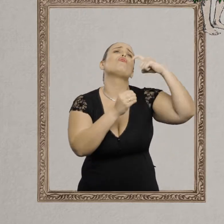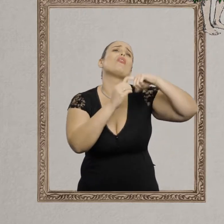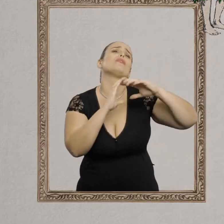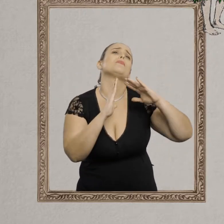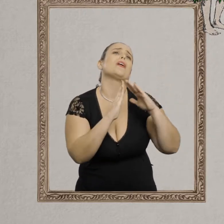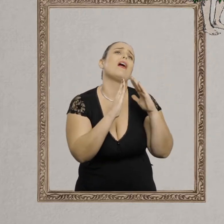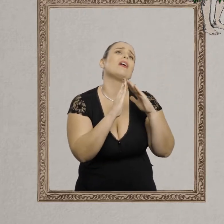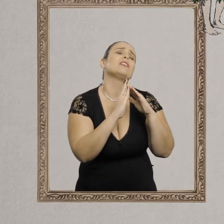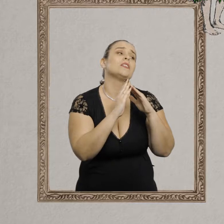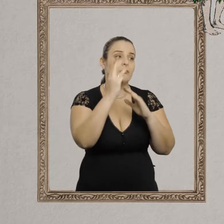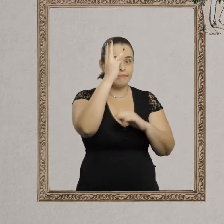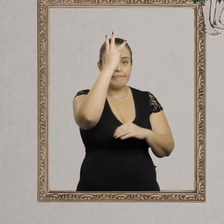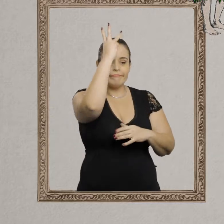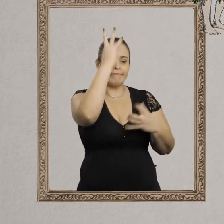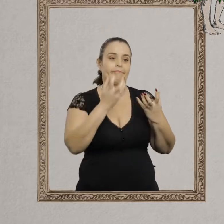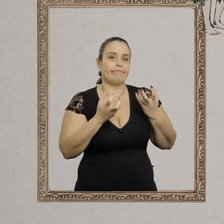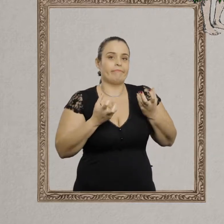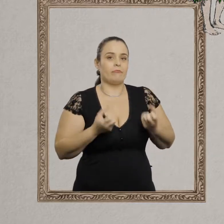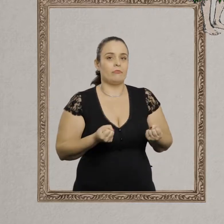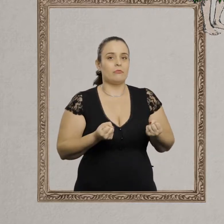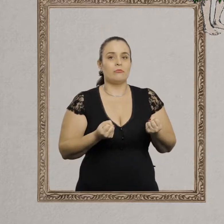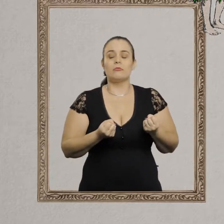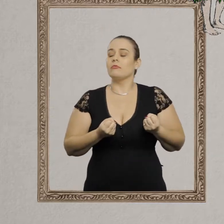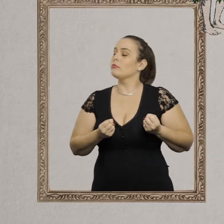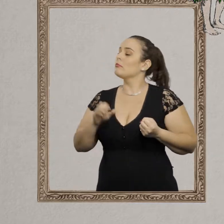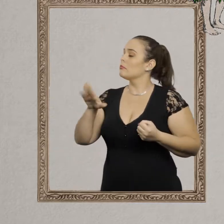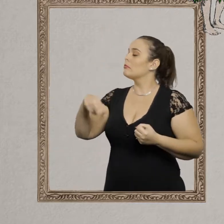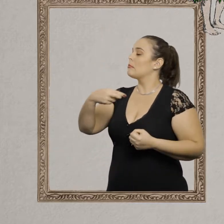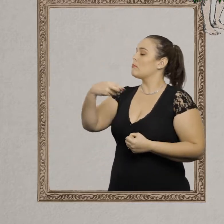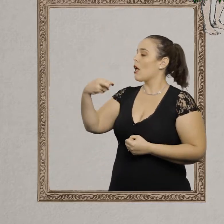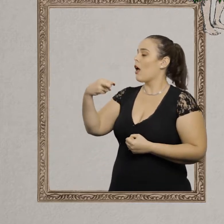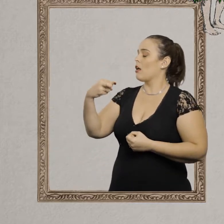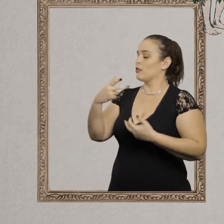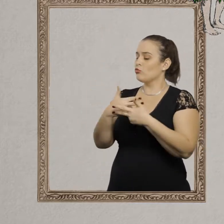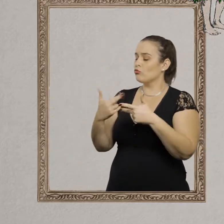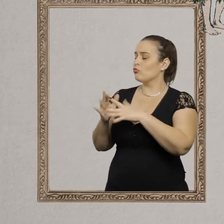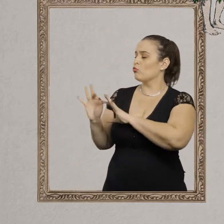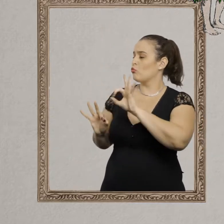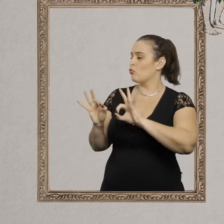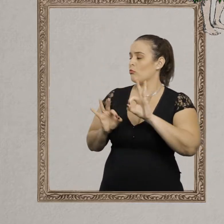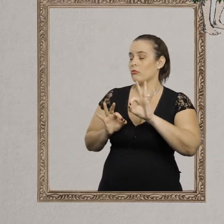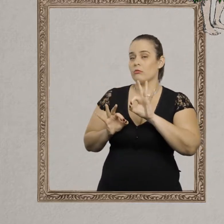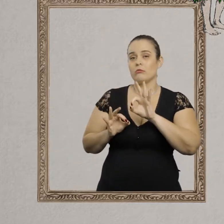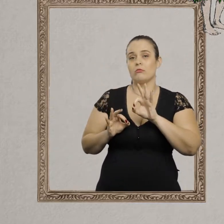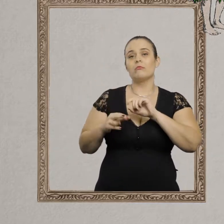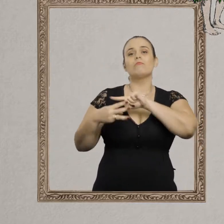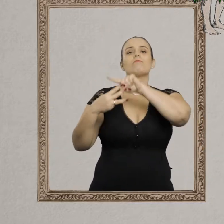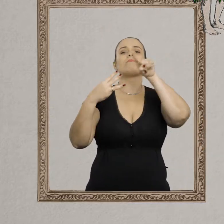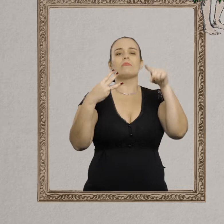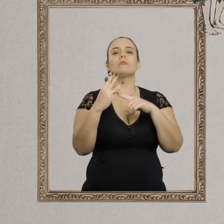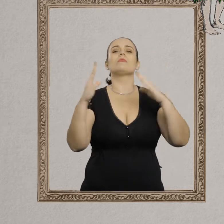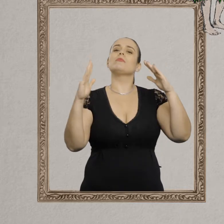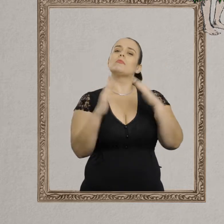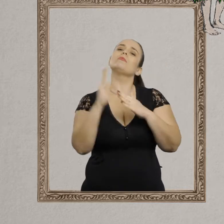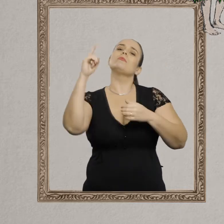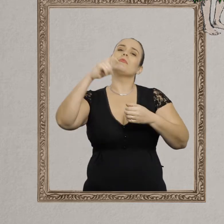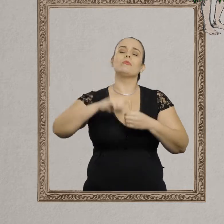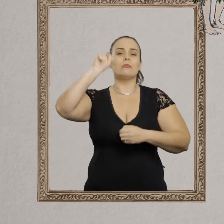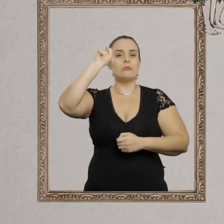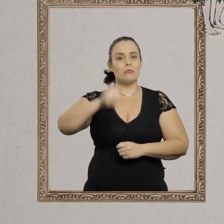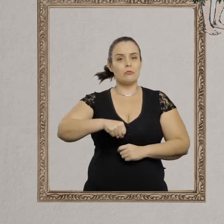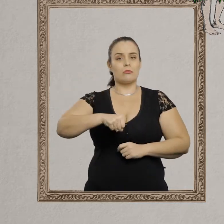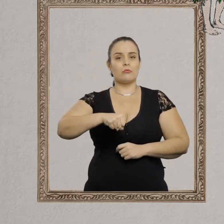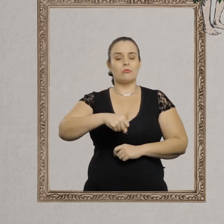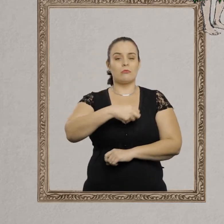para casa. Wendy concordou e pediu para Peter arrumar as coisas. Ela, João e Miguel iam voltar